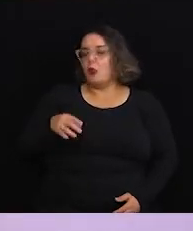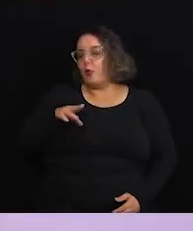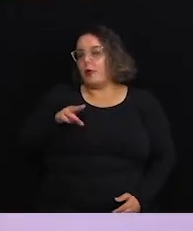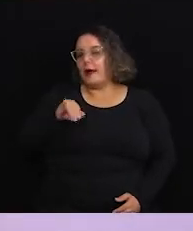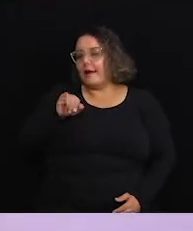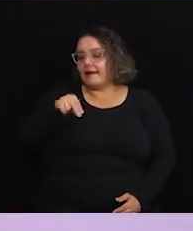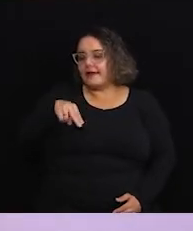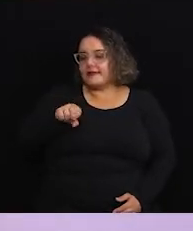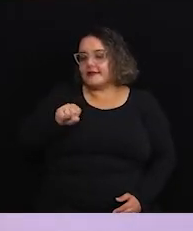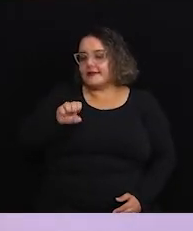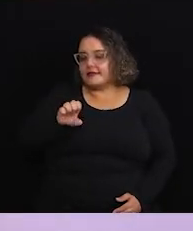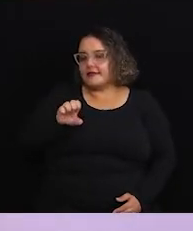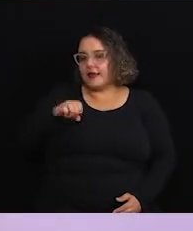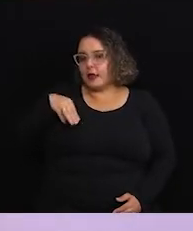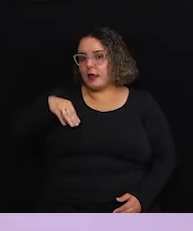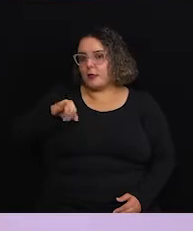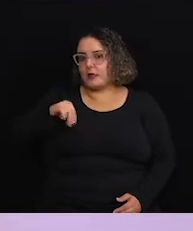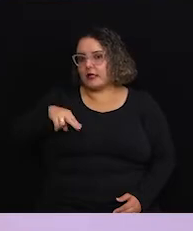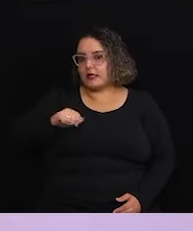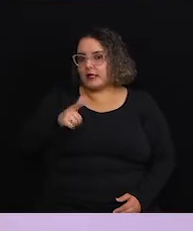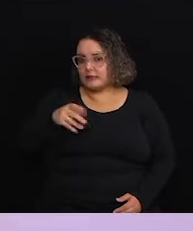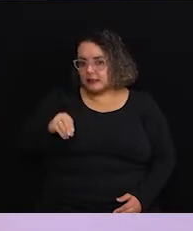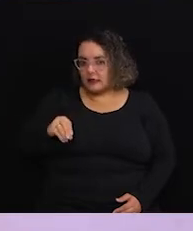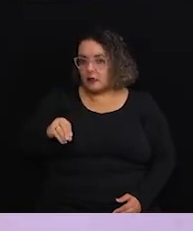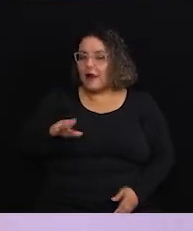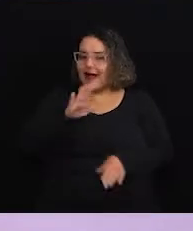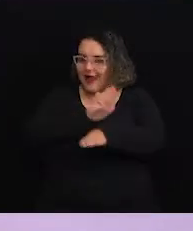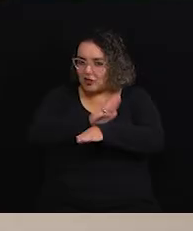mulher? É possível fazer com que ela tenha filho?